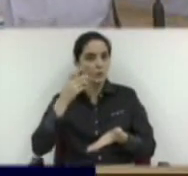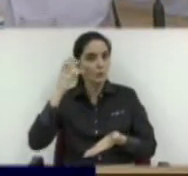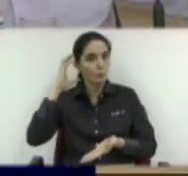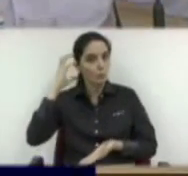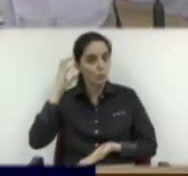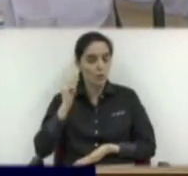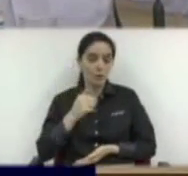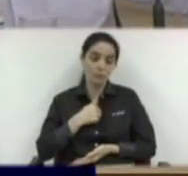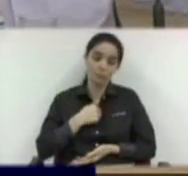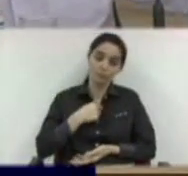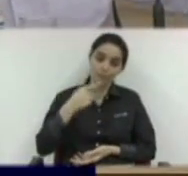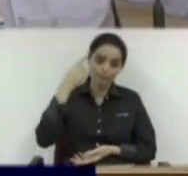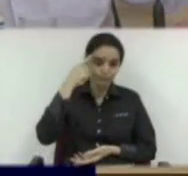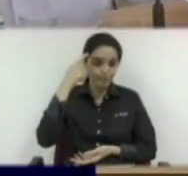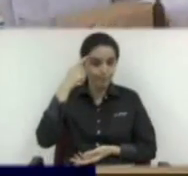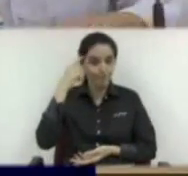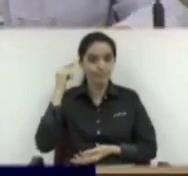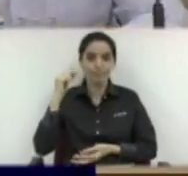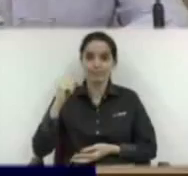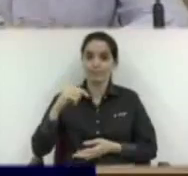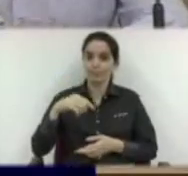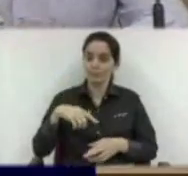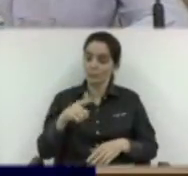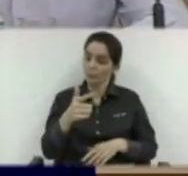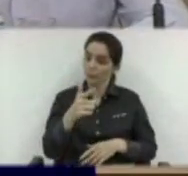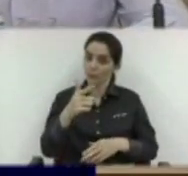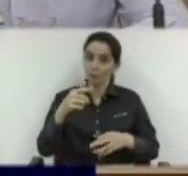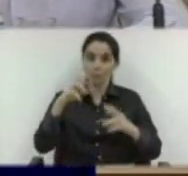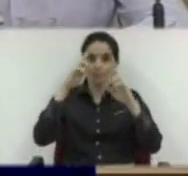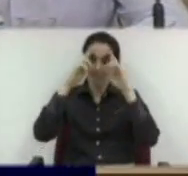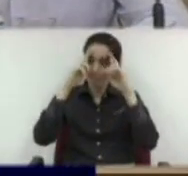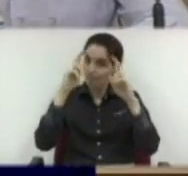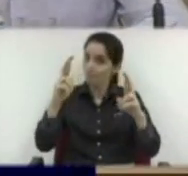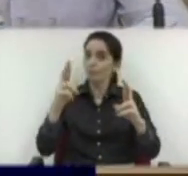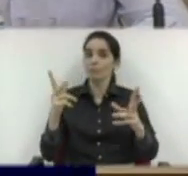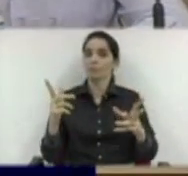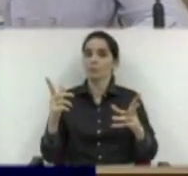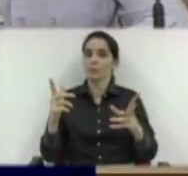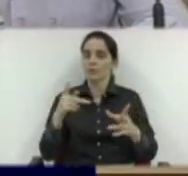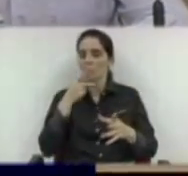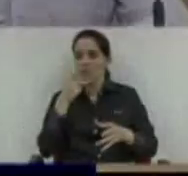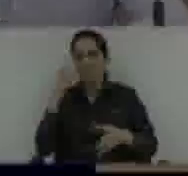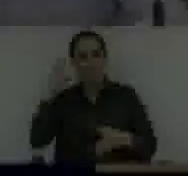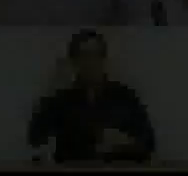no rádio e não vim falar para os vereadores. Então, estou fazendo a minha parte, espero que todos também façam.